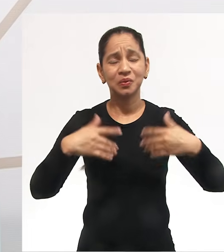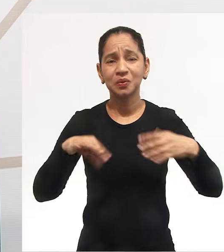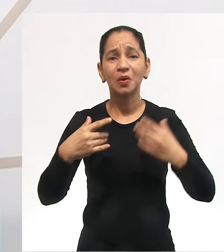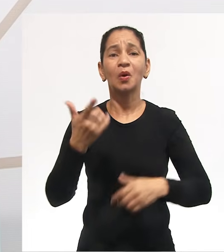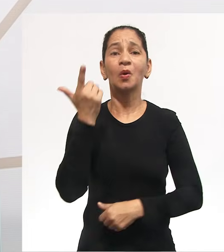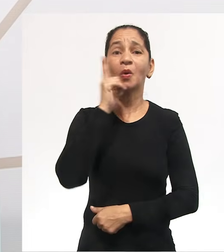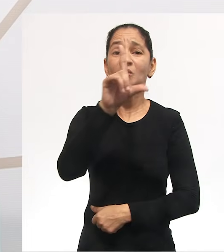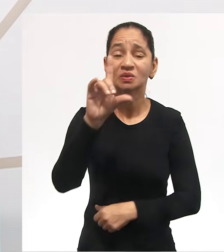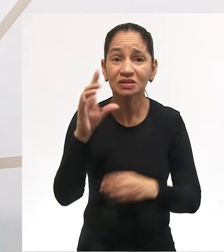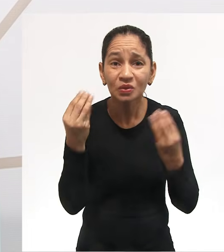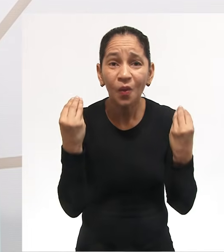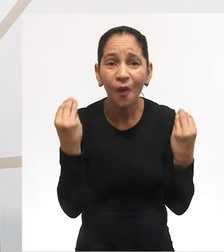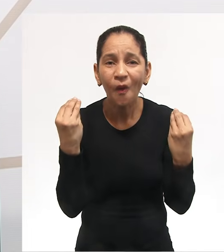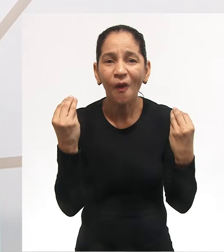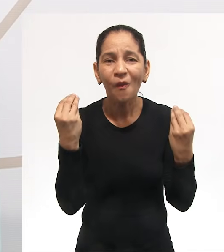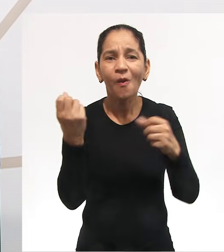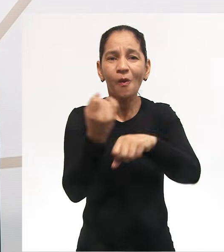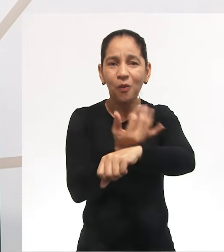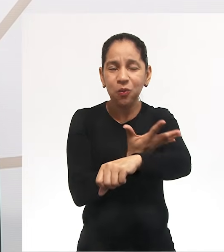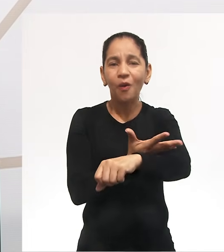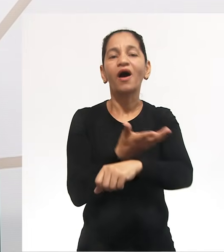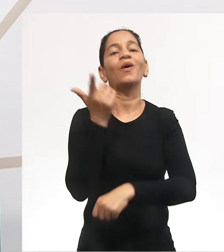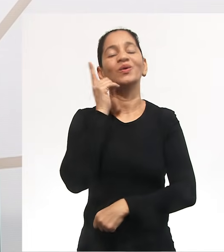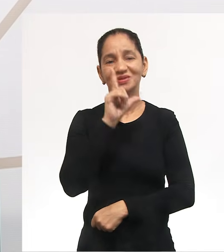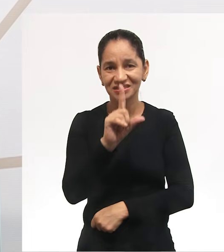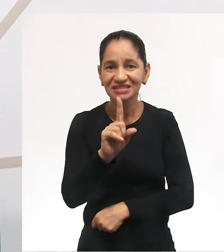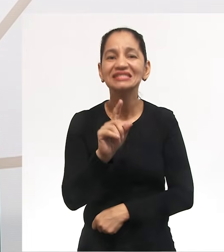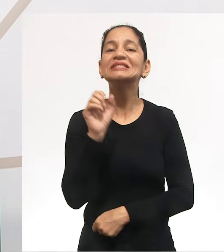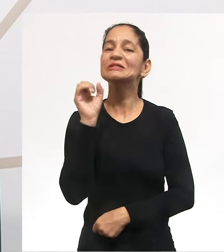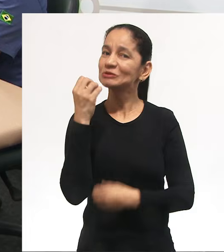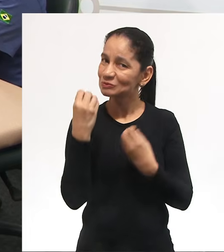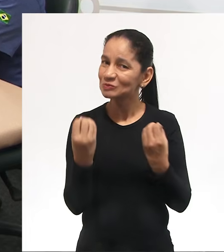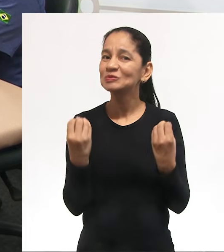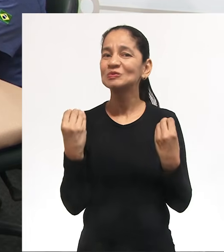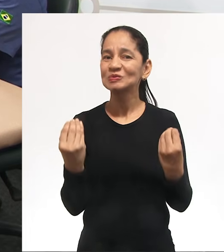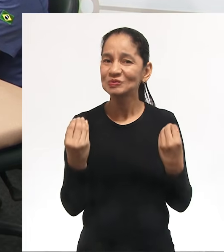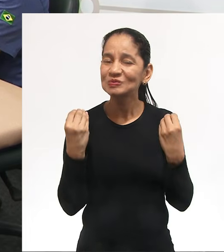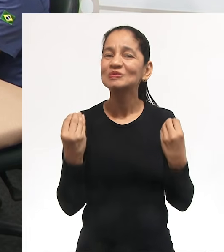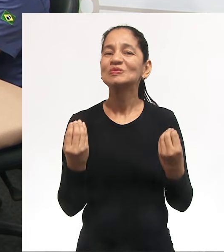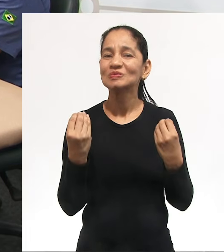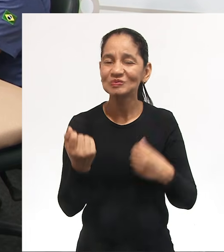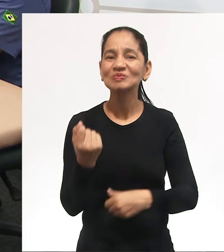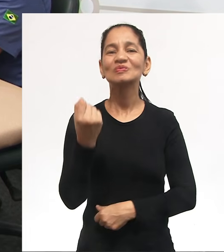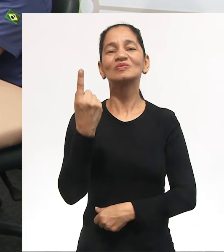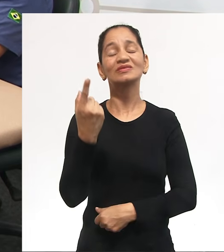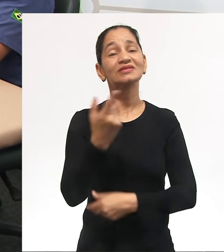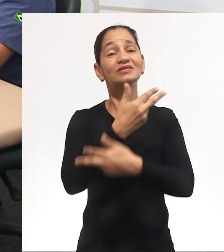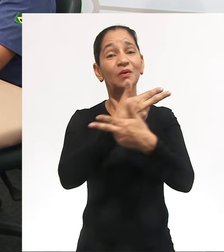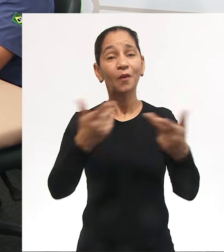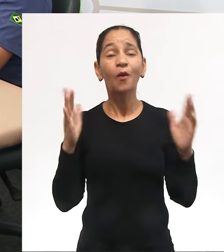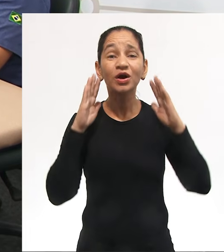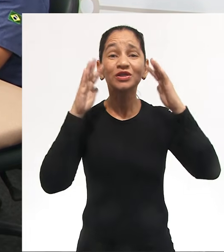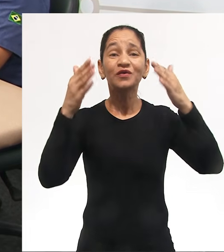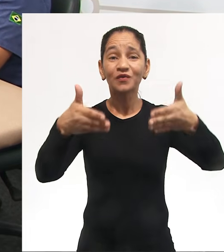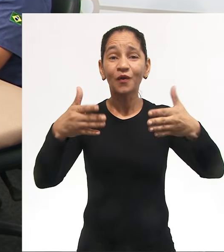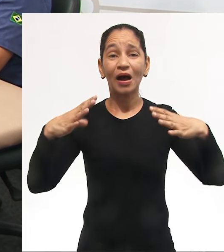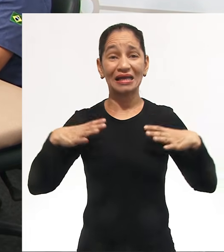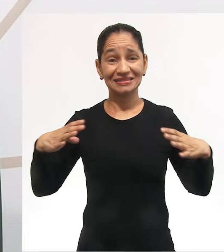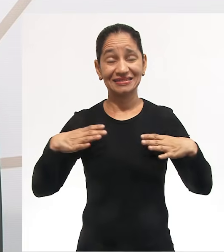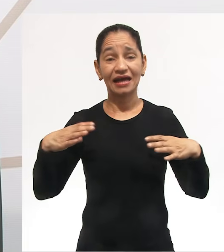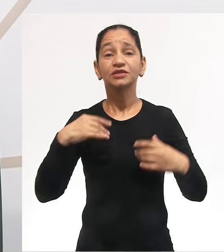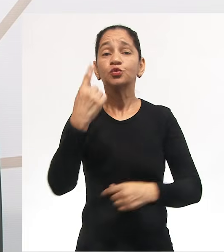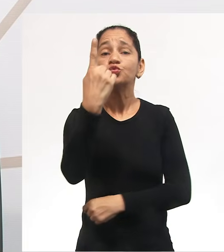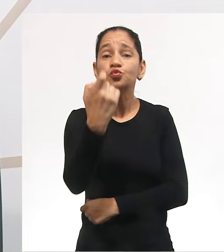gente registrava, mandava para as mães, tinha mãe que chorava, né? Meu Deus, meu Ah. filho fez isso. Por exemplo, como